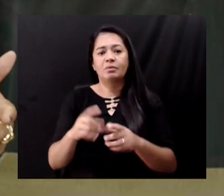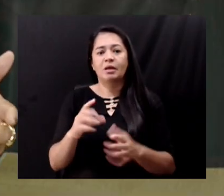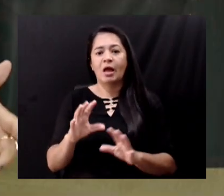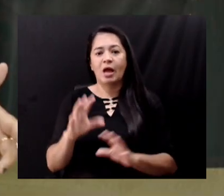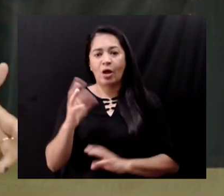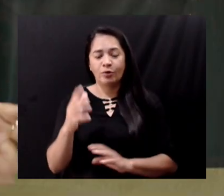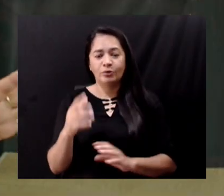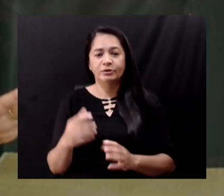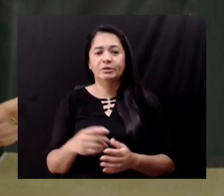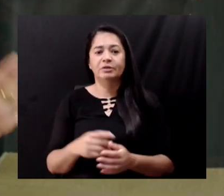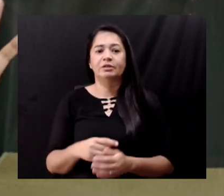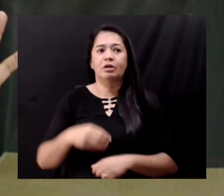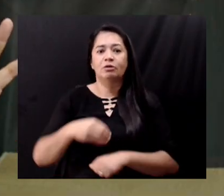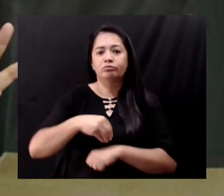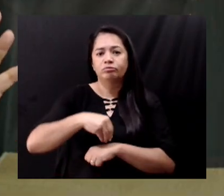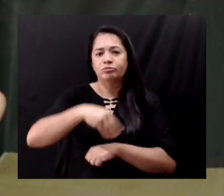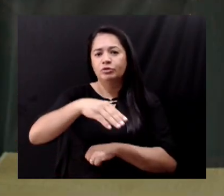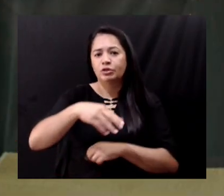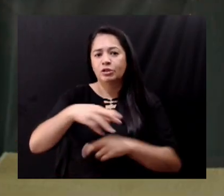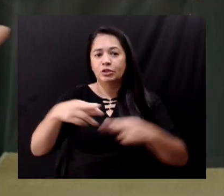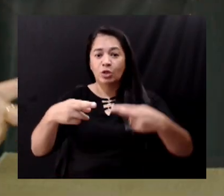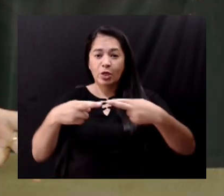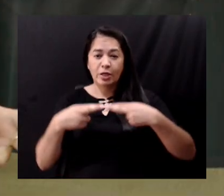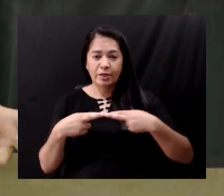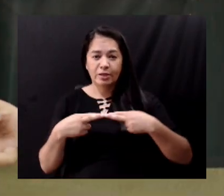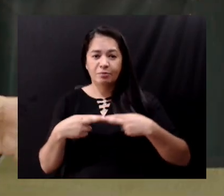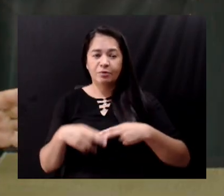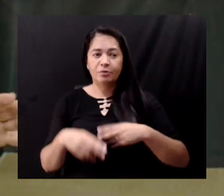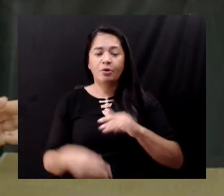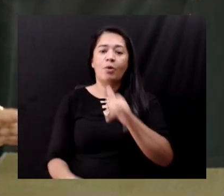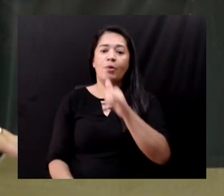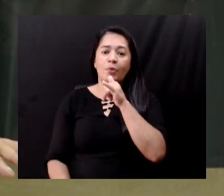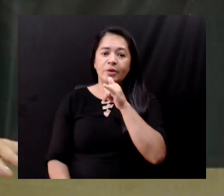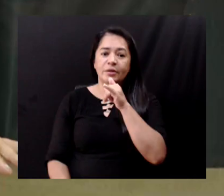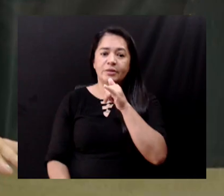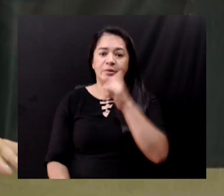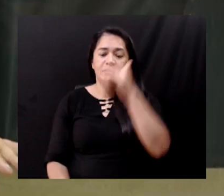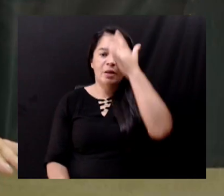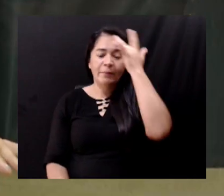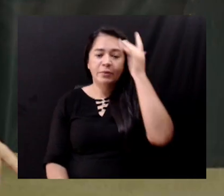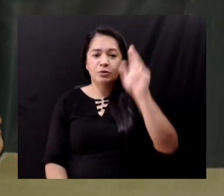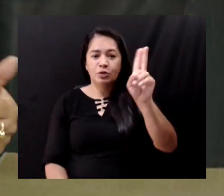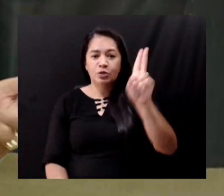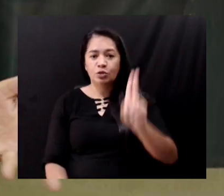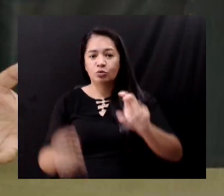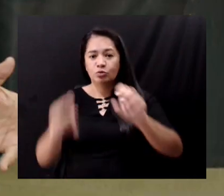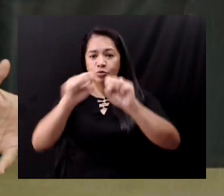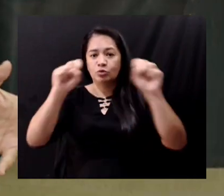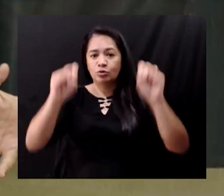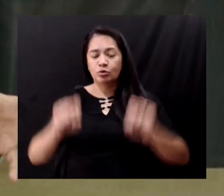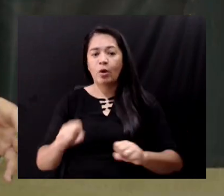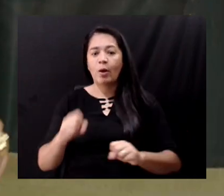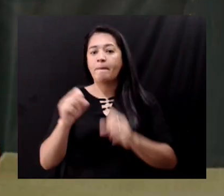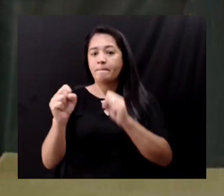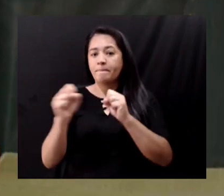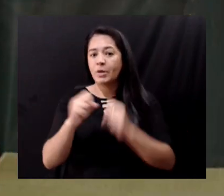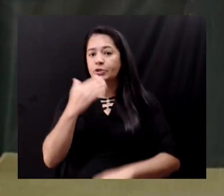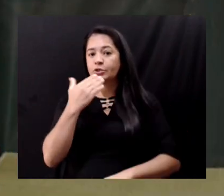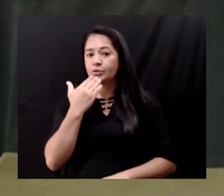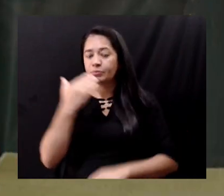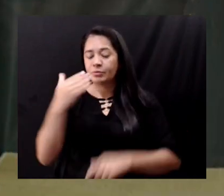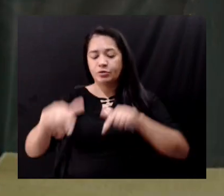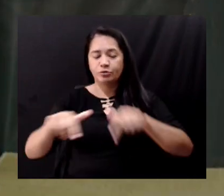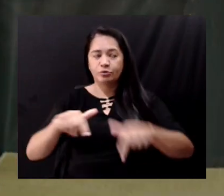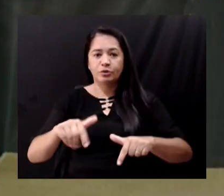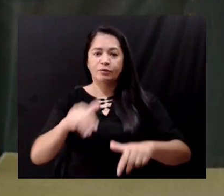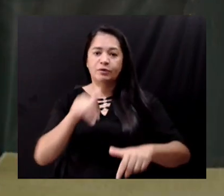ofícios e requerimentos. Assim, por exemplo, o usuário do sistema, ele pode fazer um pedido de serviço, como uma poda de árvore ou mesmo